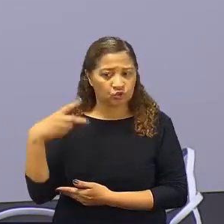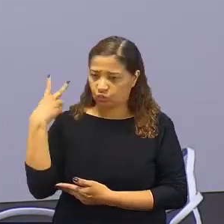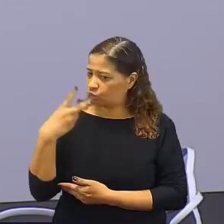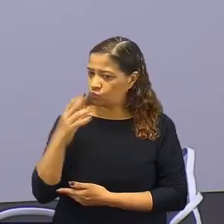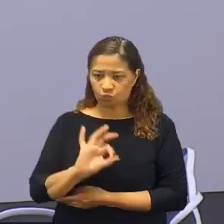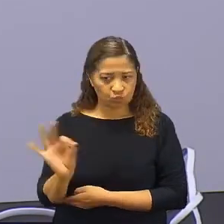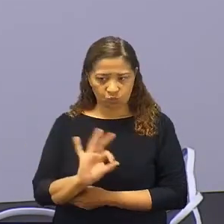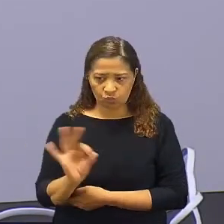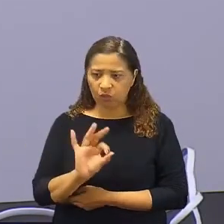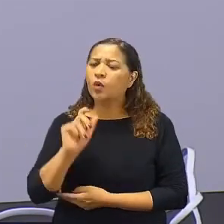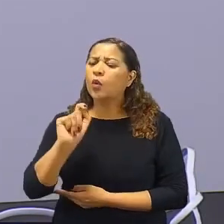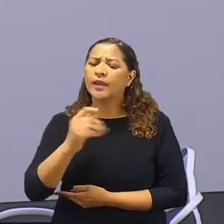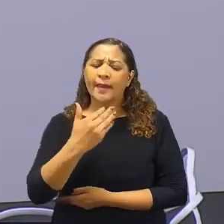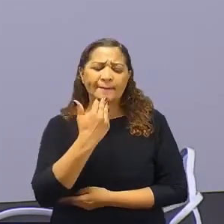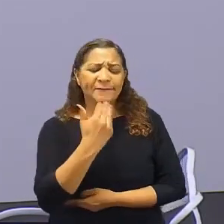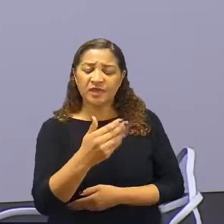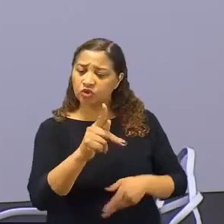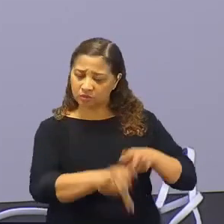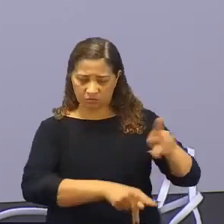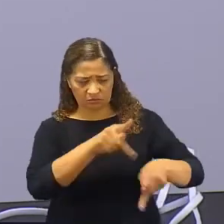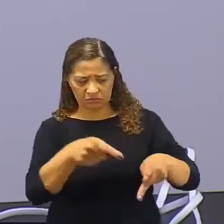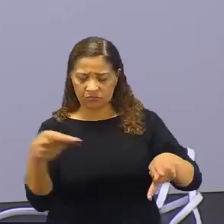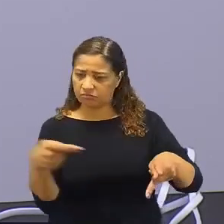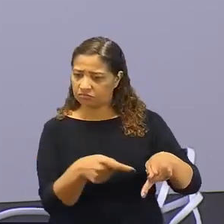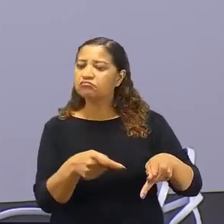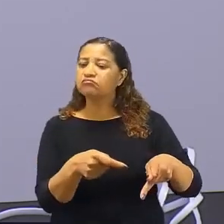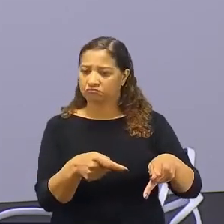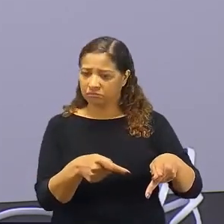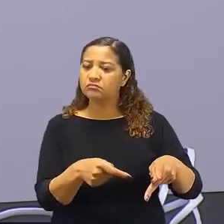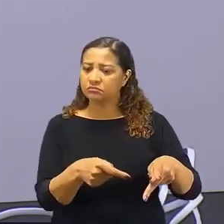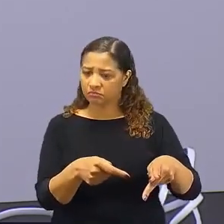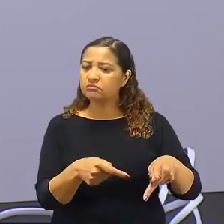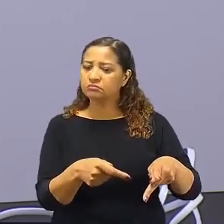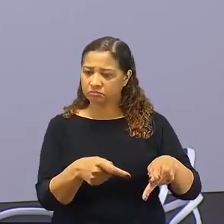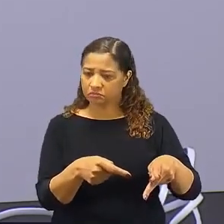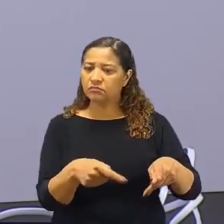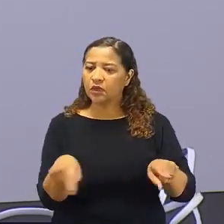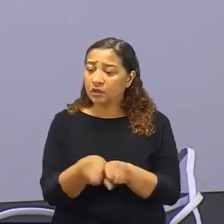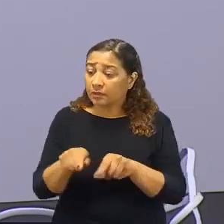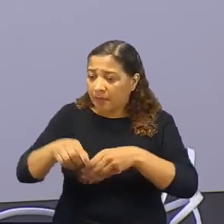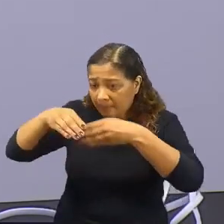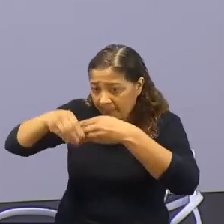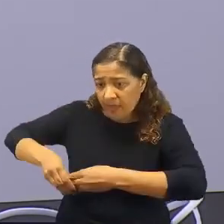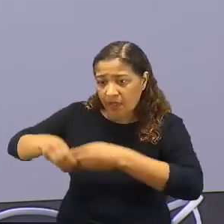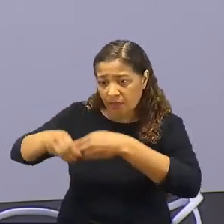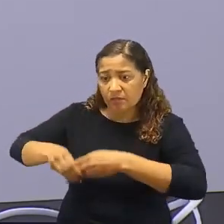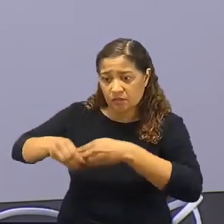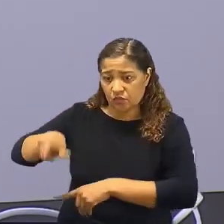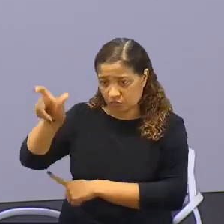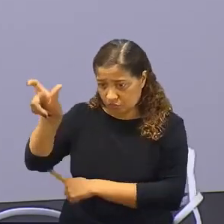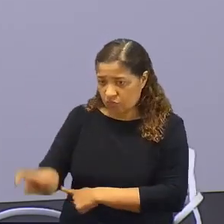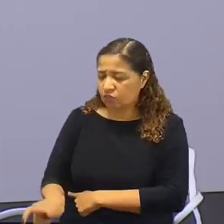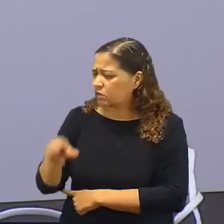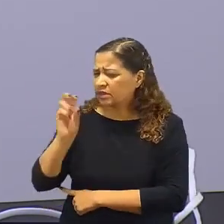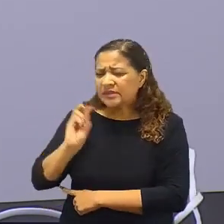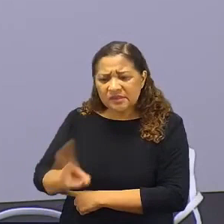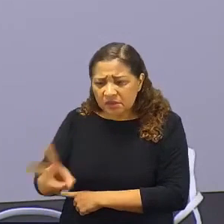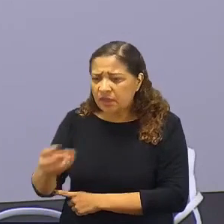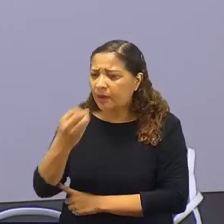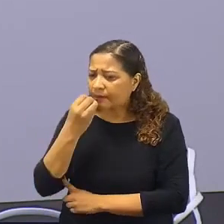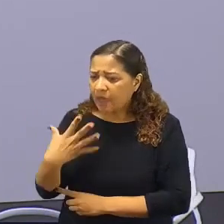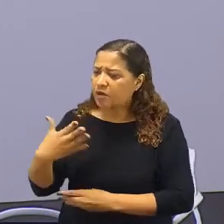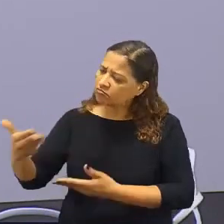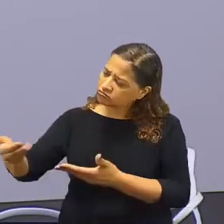da comunidade. Incomodamos o Carraro bastante, o Gustavo, e parabenizo, porque sempre fomos bem atendidos e